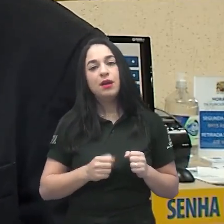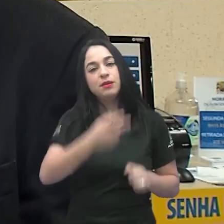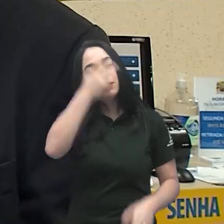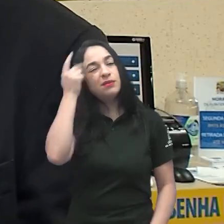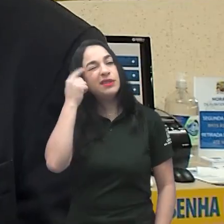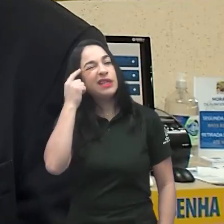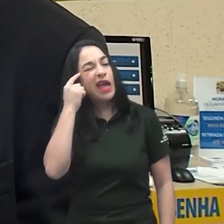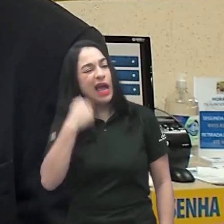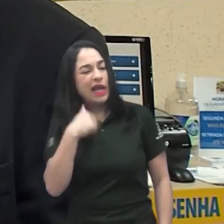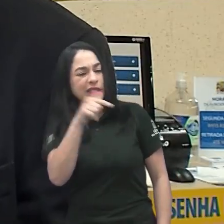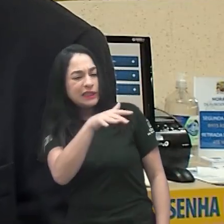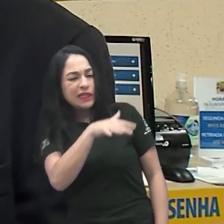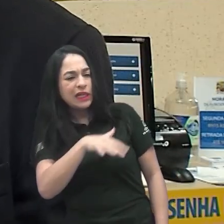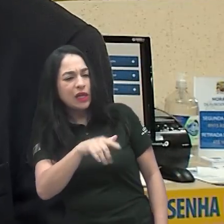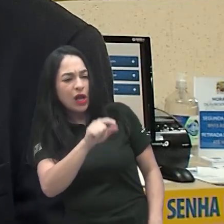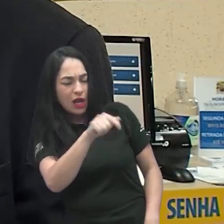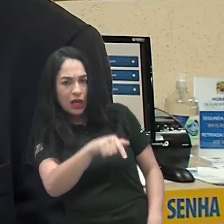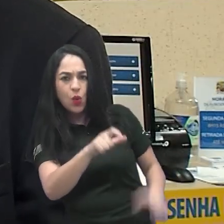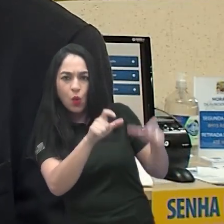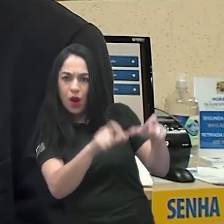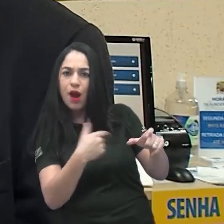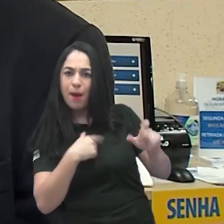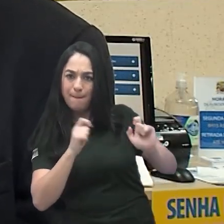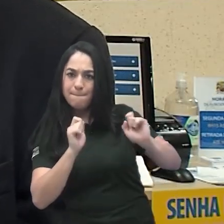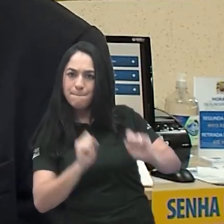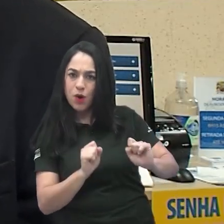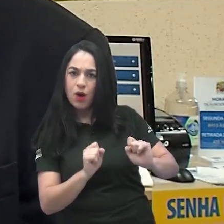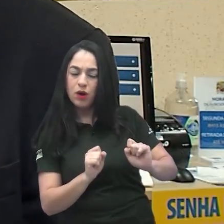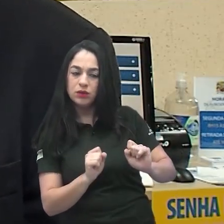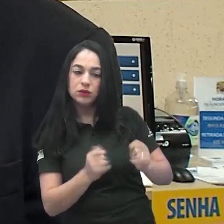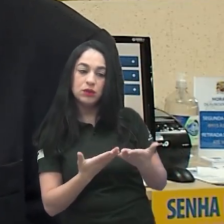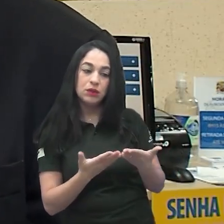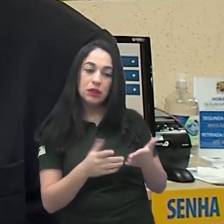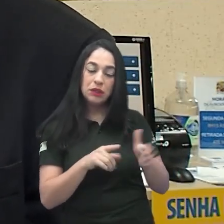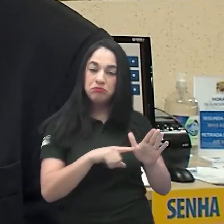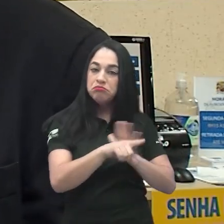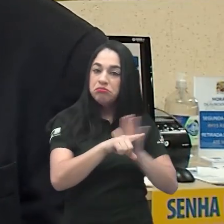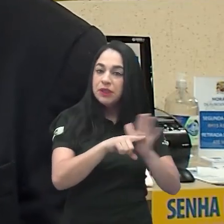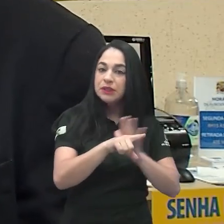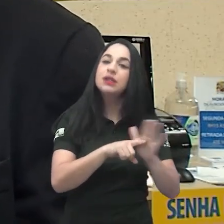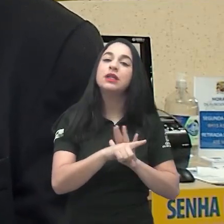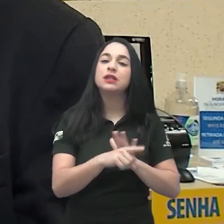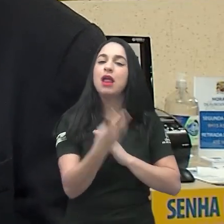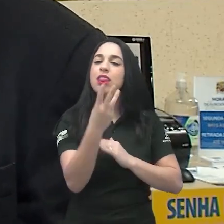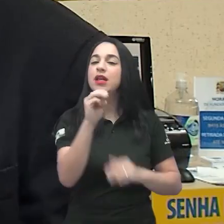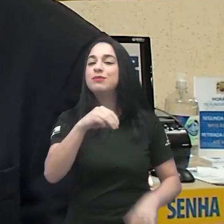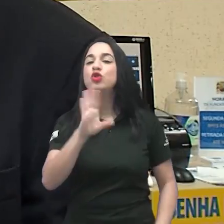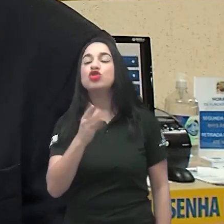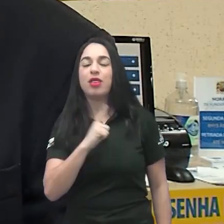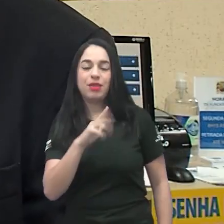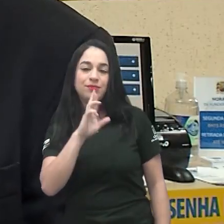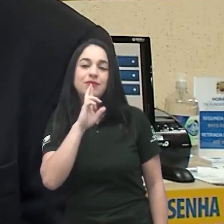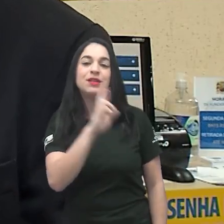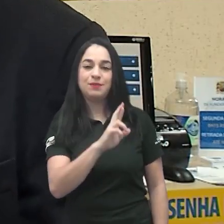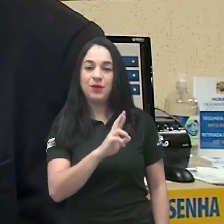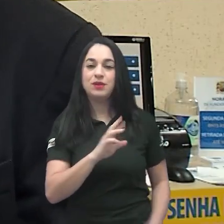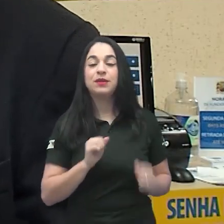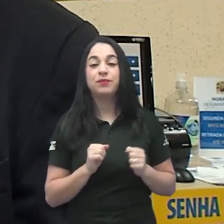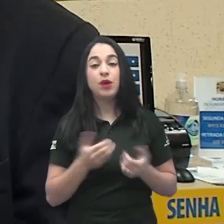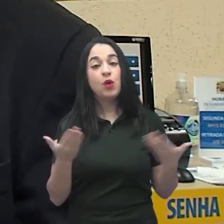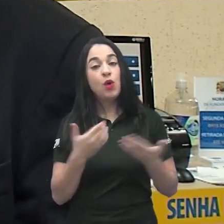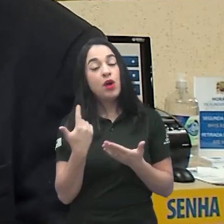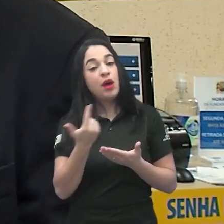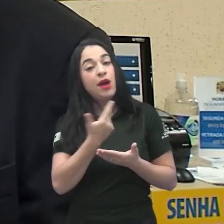pode exercer a atividade em determinado local, ele é feito em até 3 minutos. Então, vencido isso, hoje a